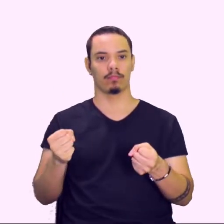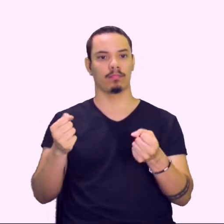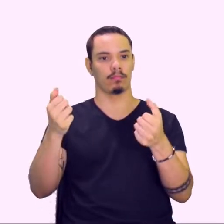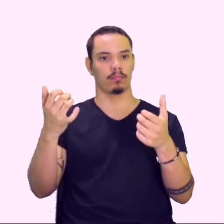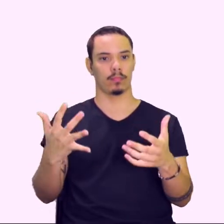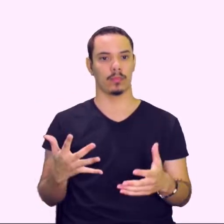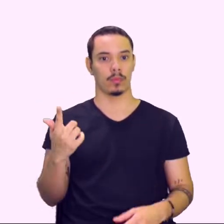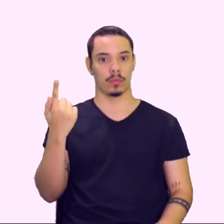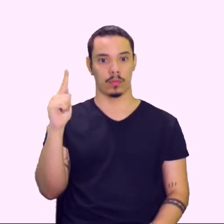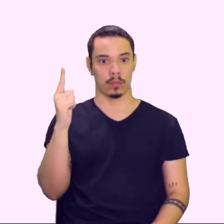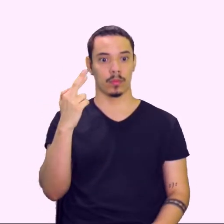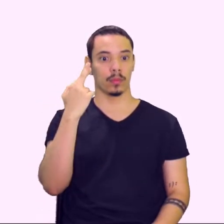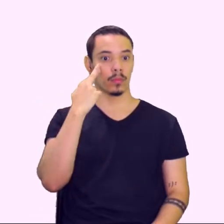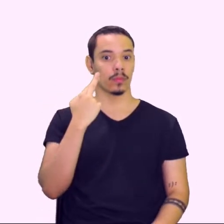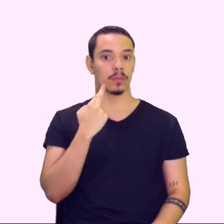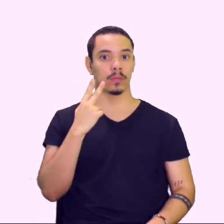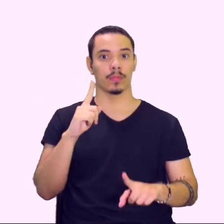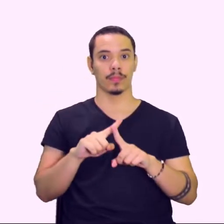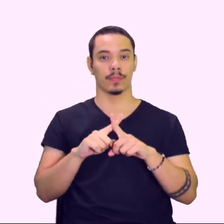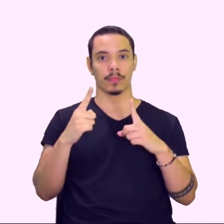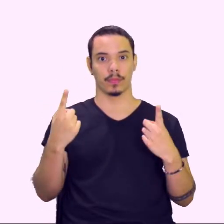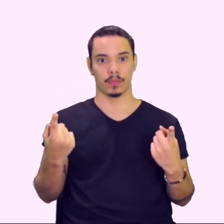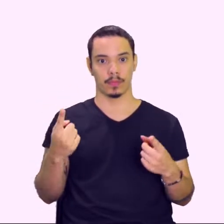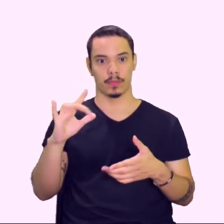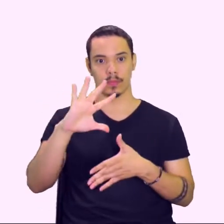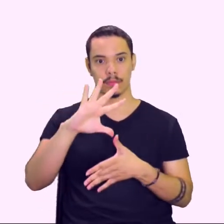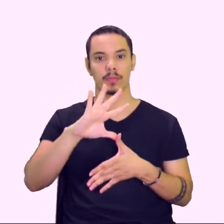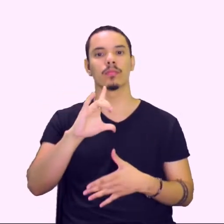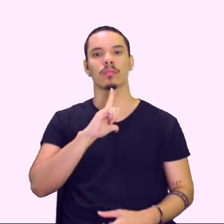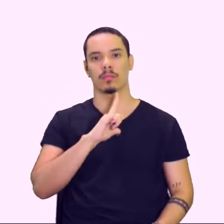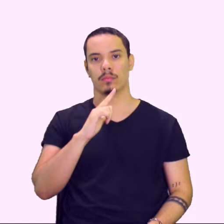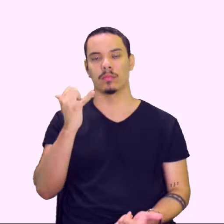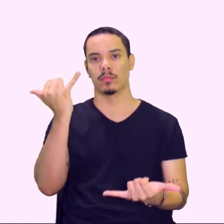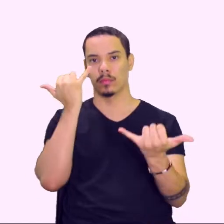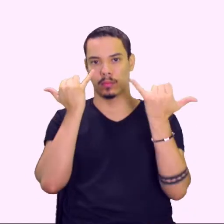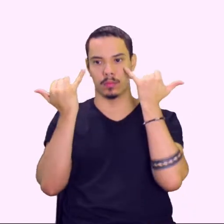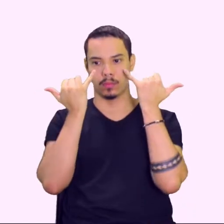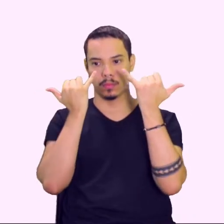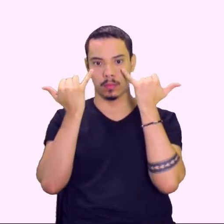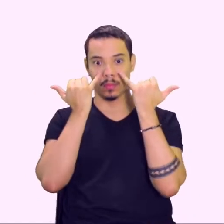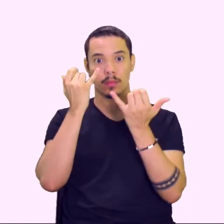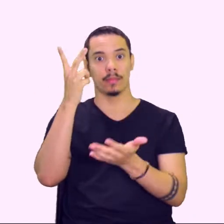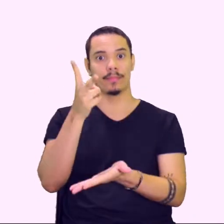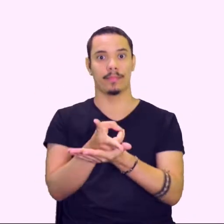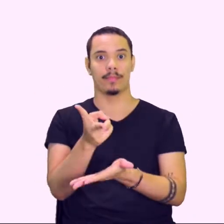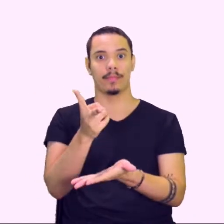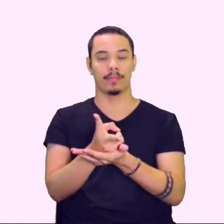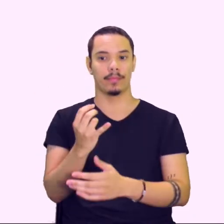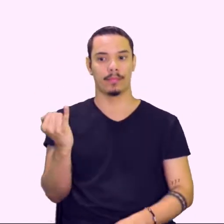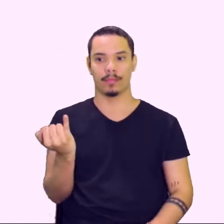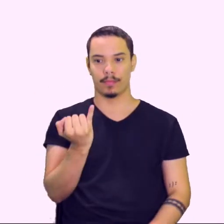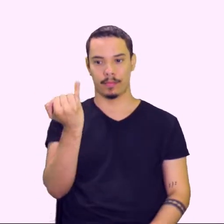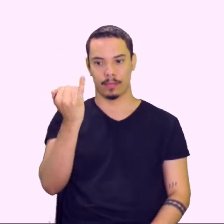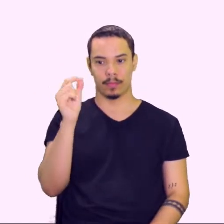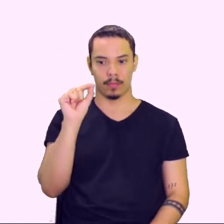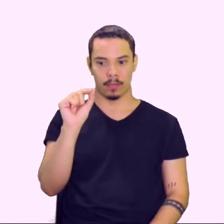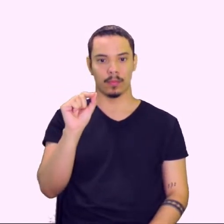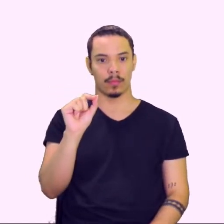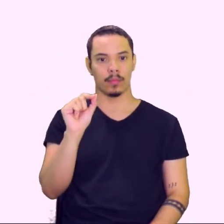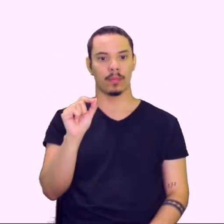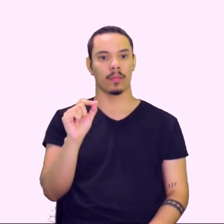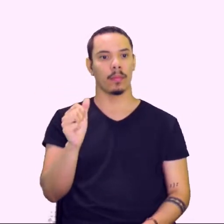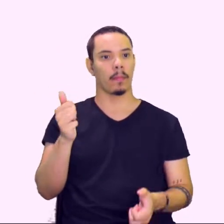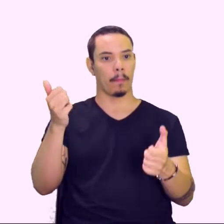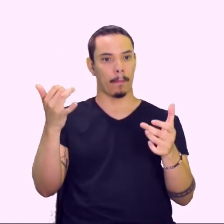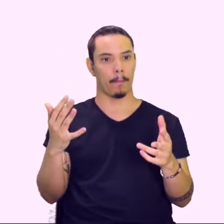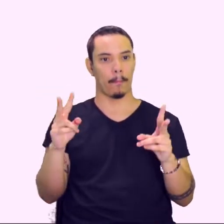Rondônia, mas o mapa, ele tem informações aí, né, sempre é importante, professor Jorge, mesmo falando aqui de